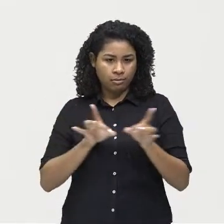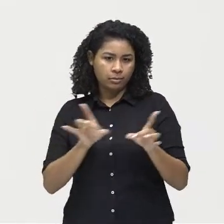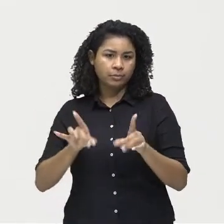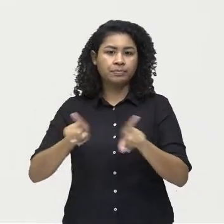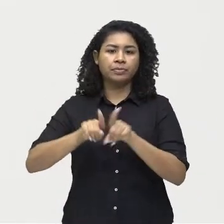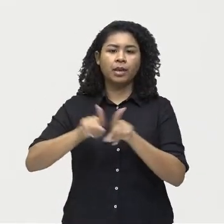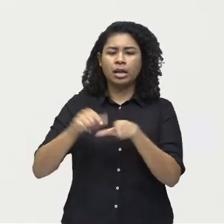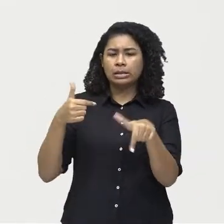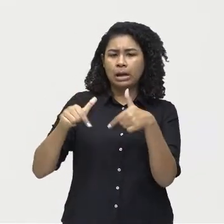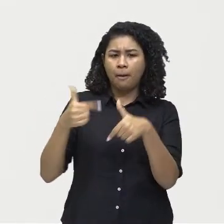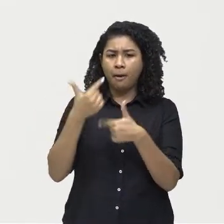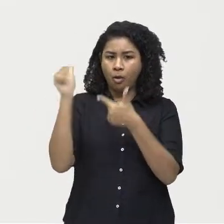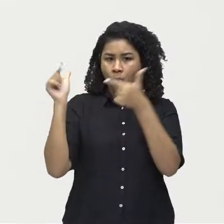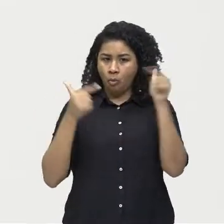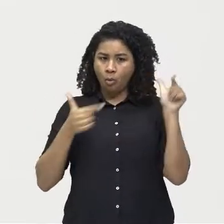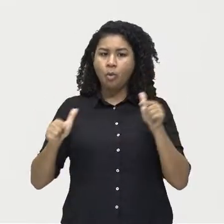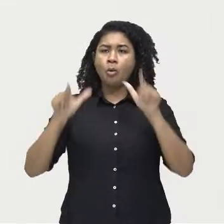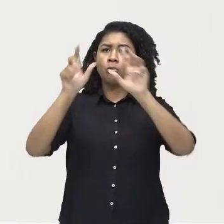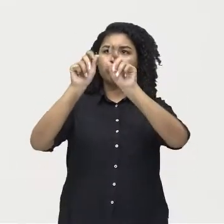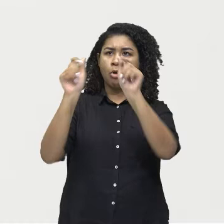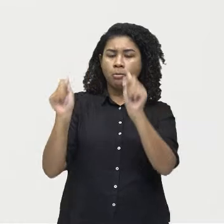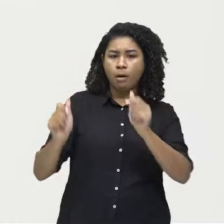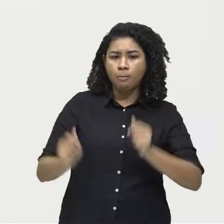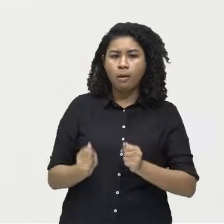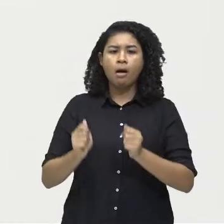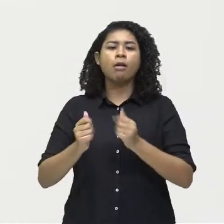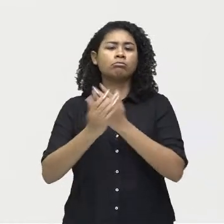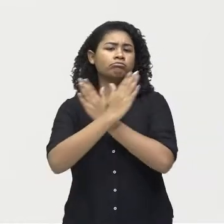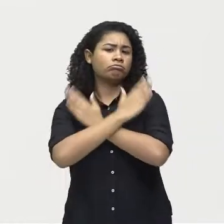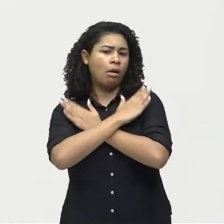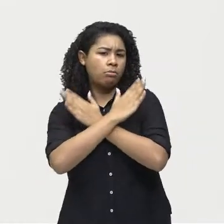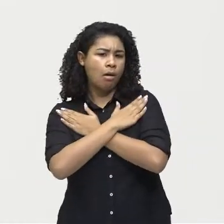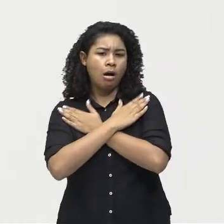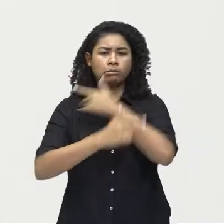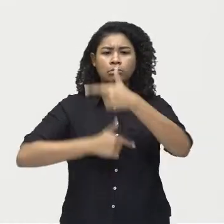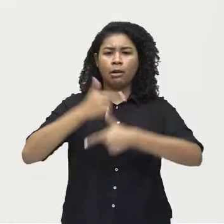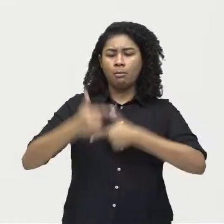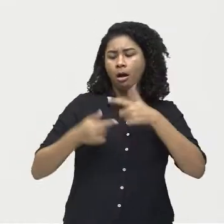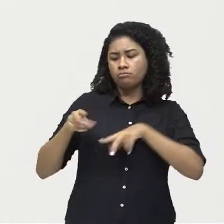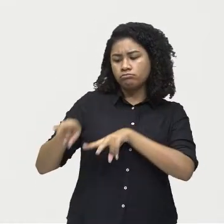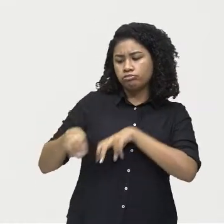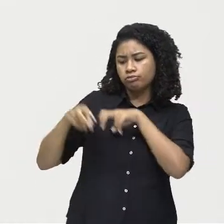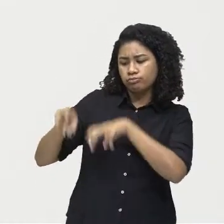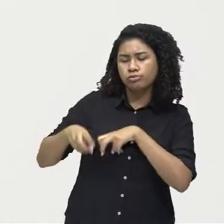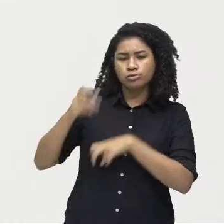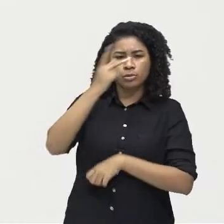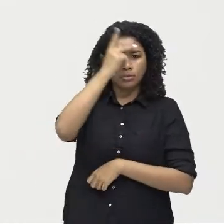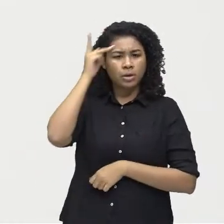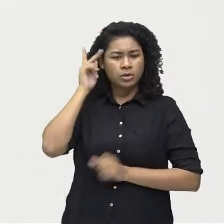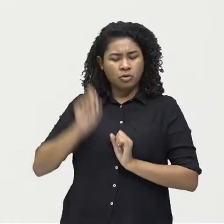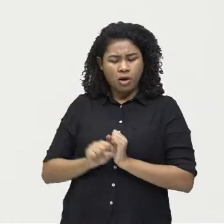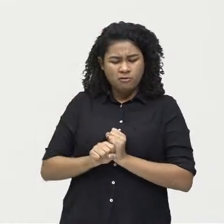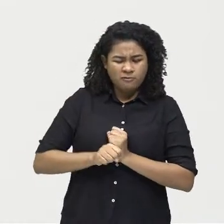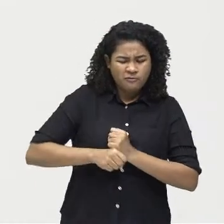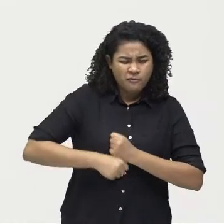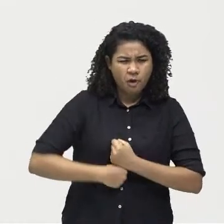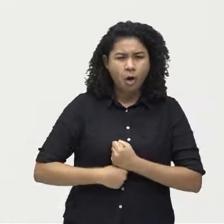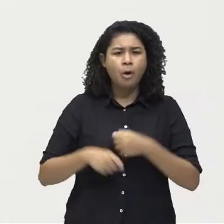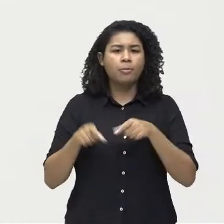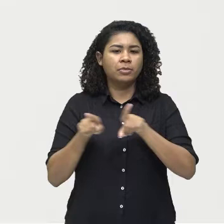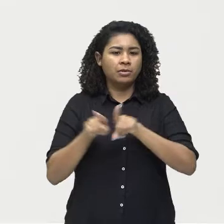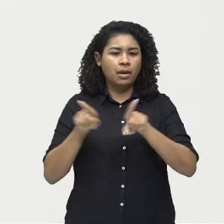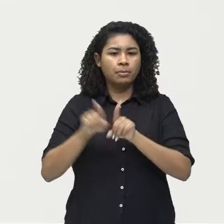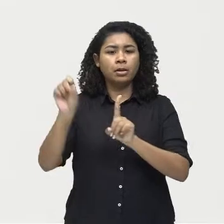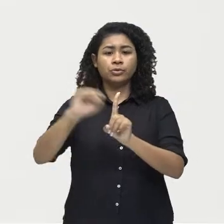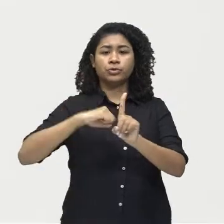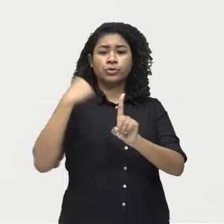os artesãos, os camponeses, desempregados, famintos e marginalizados. É interessante a gente frisar, galerinha,